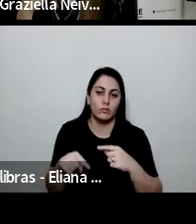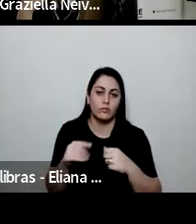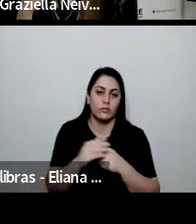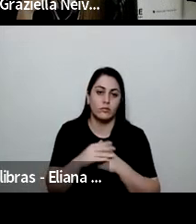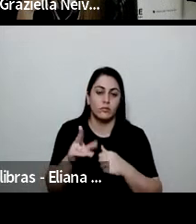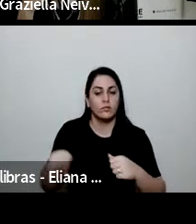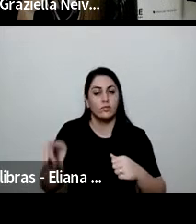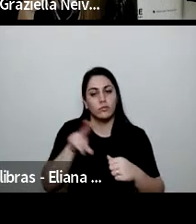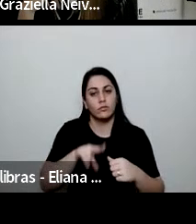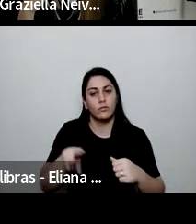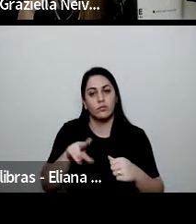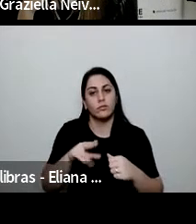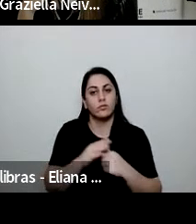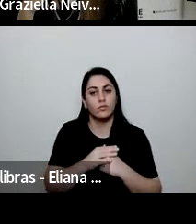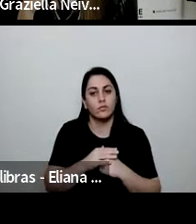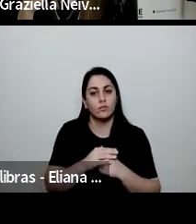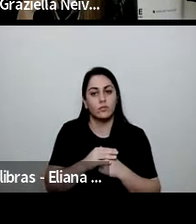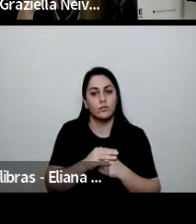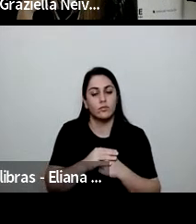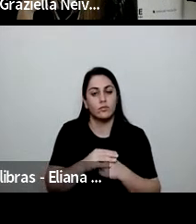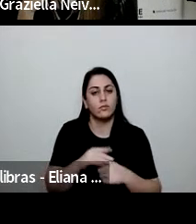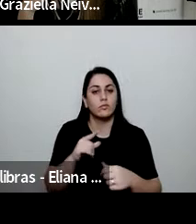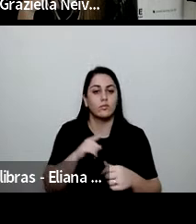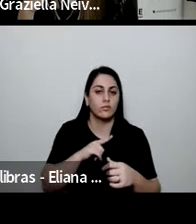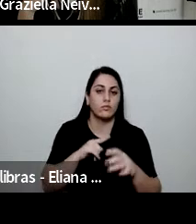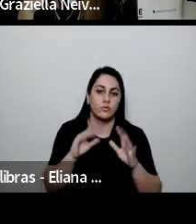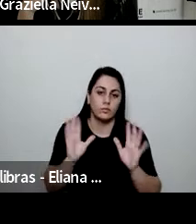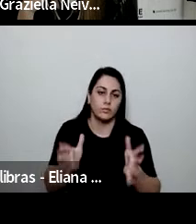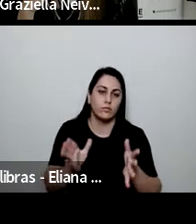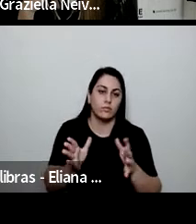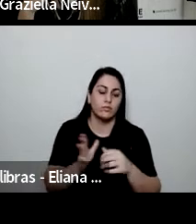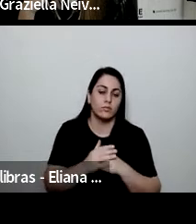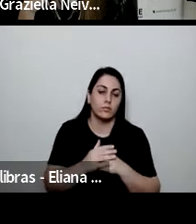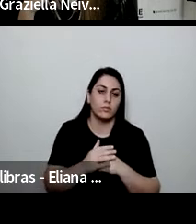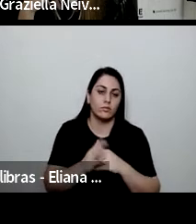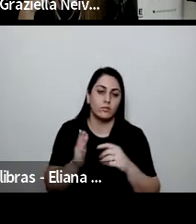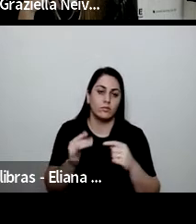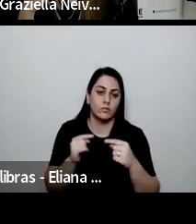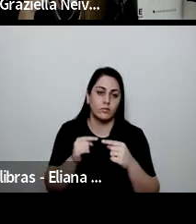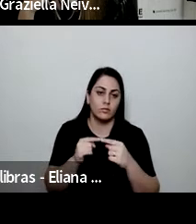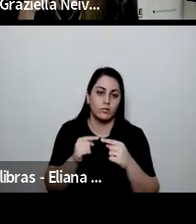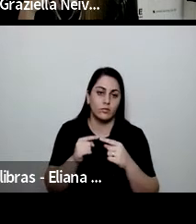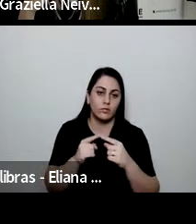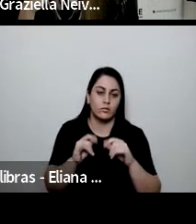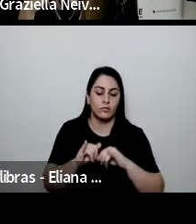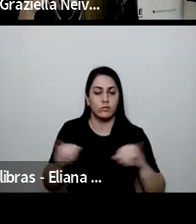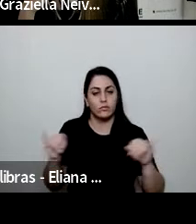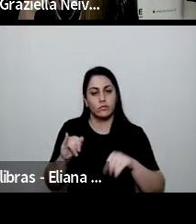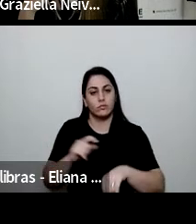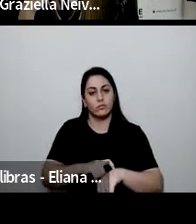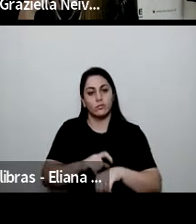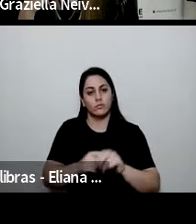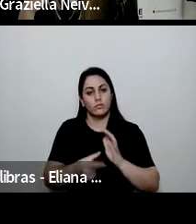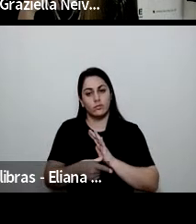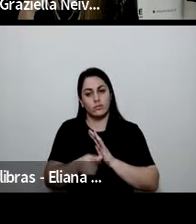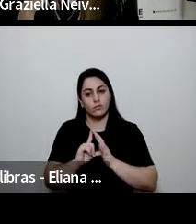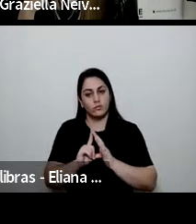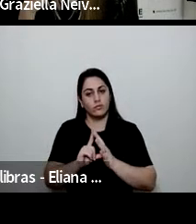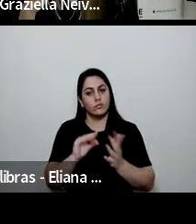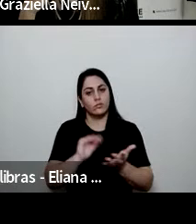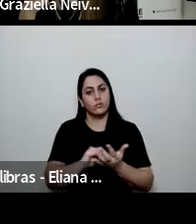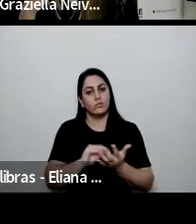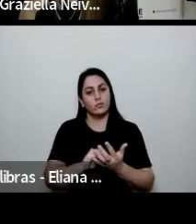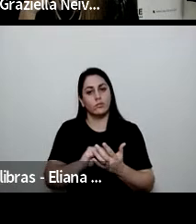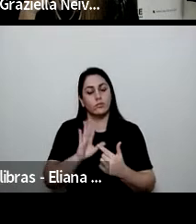de mês proscritos no próximo tem admitido a caracterização da tampa propaganda antecipada sem a evidência de